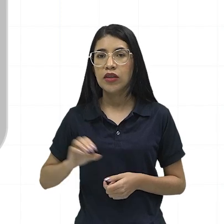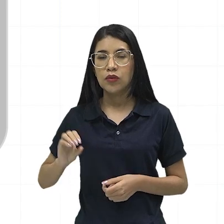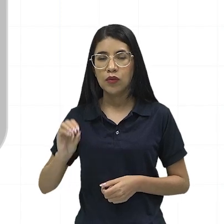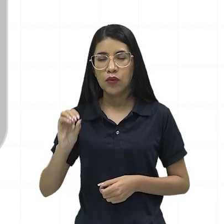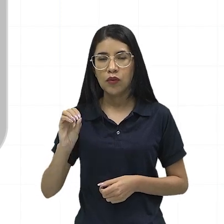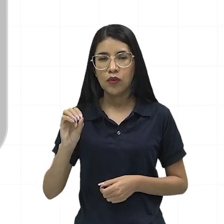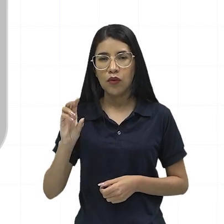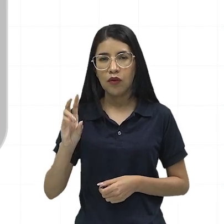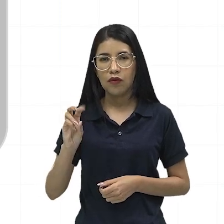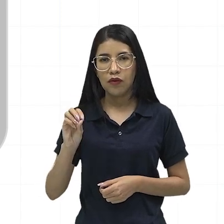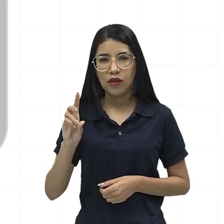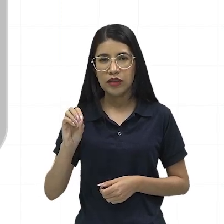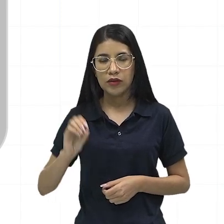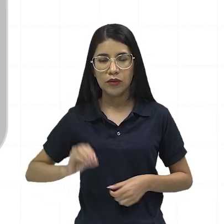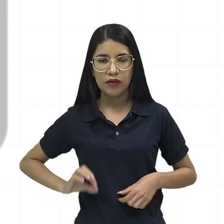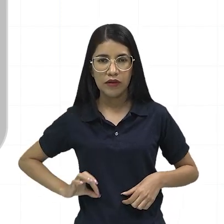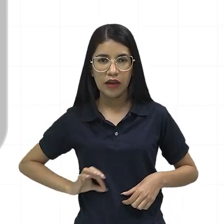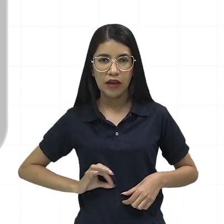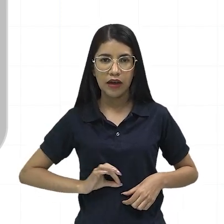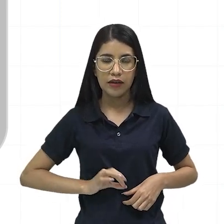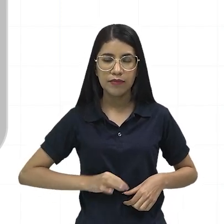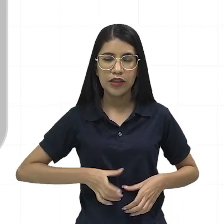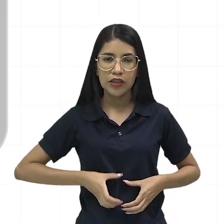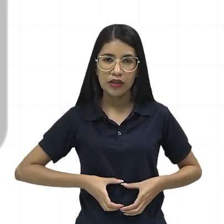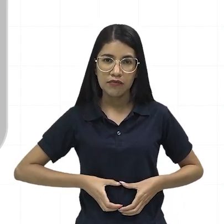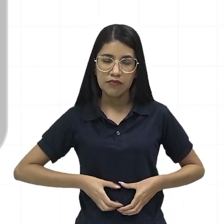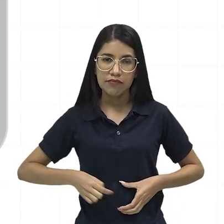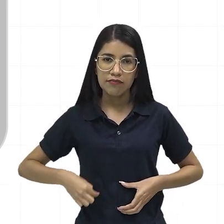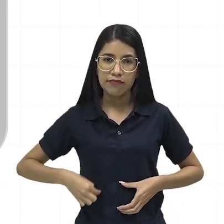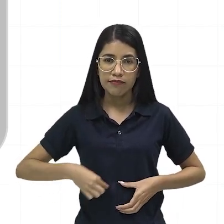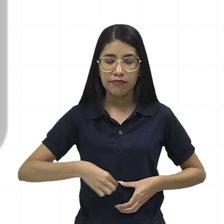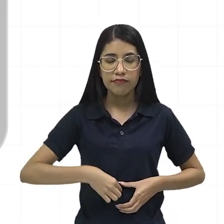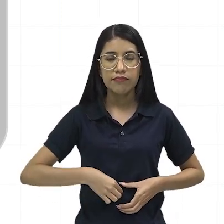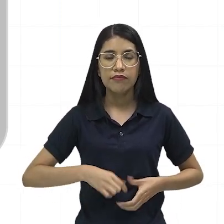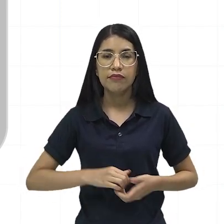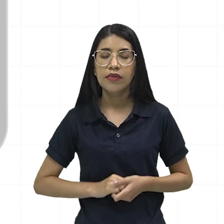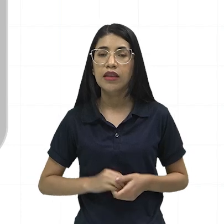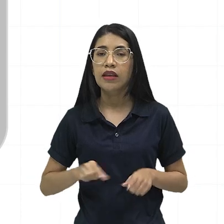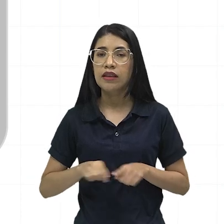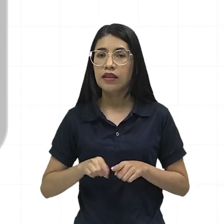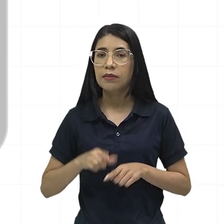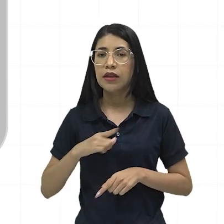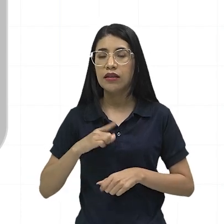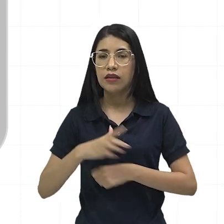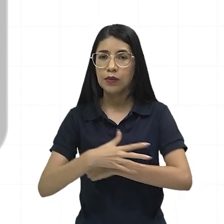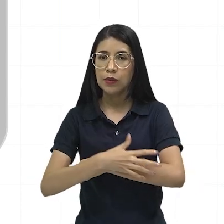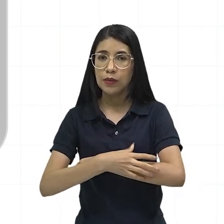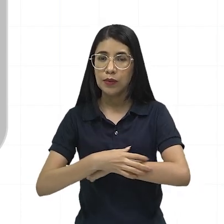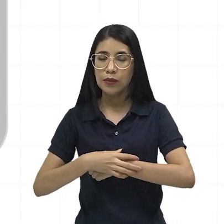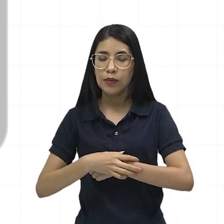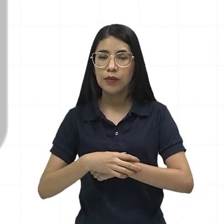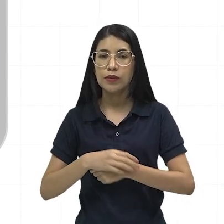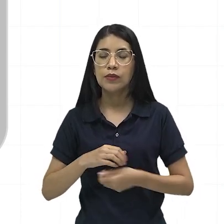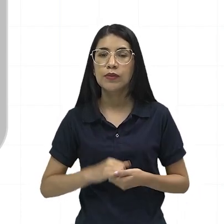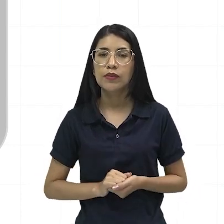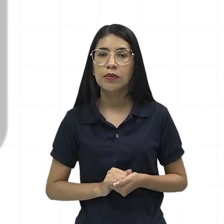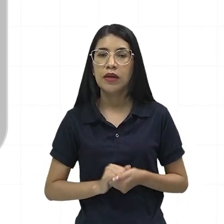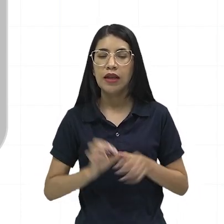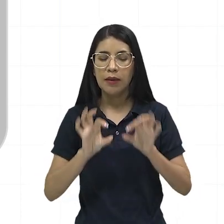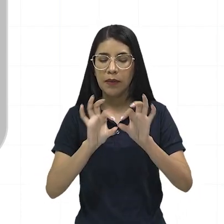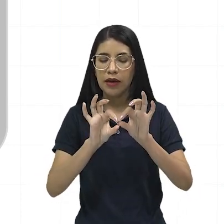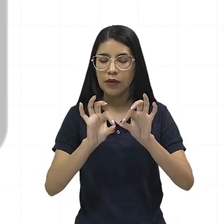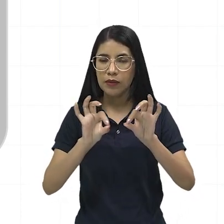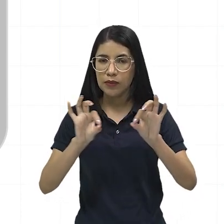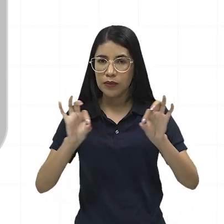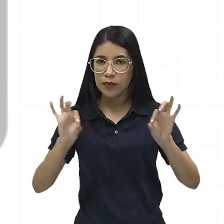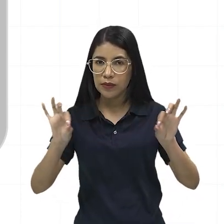tá? A cavidade uterina. E essas tubas uterinas, elas são órgãos musculares também, com formato de tubo.